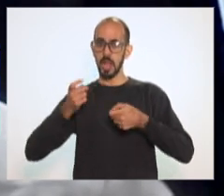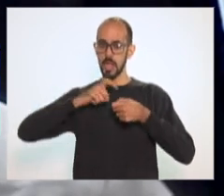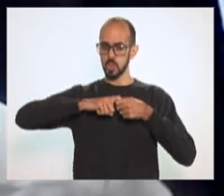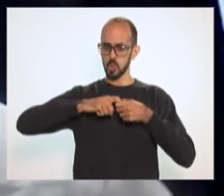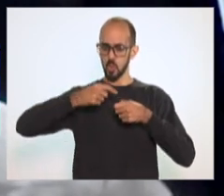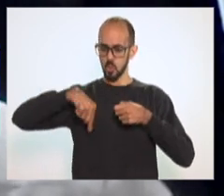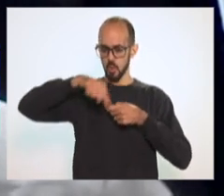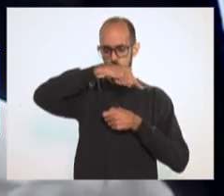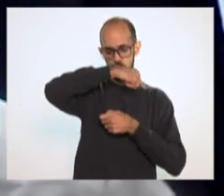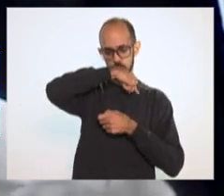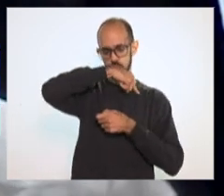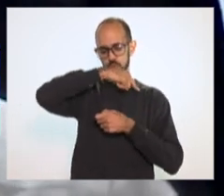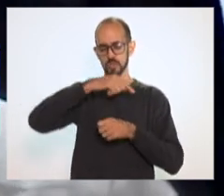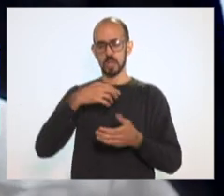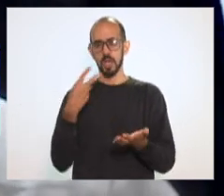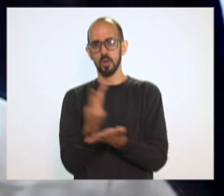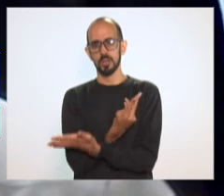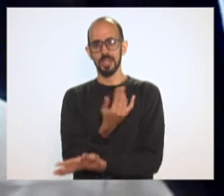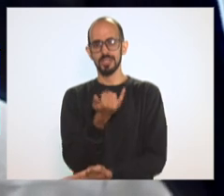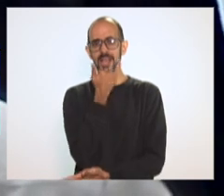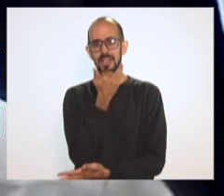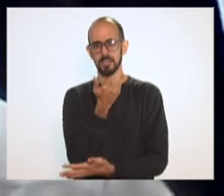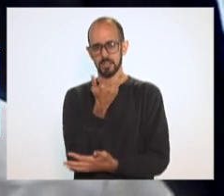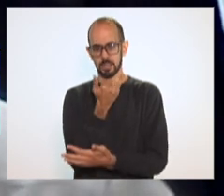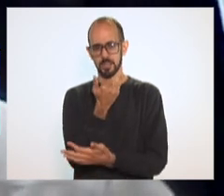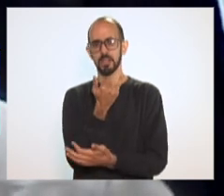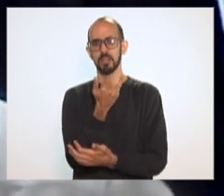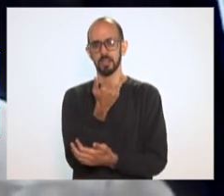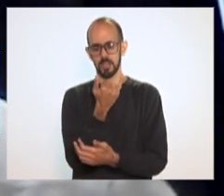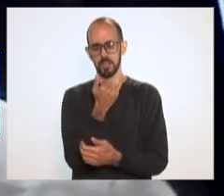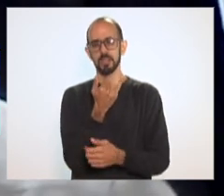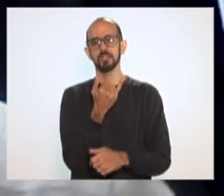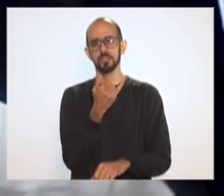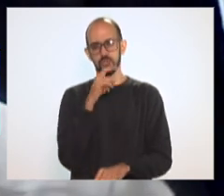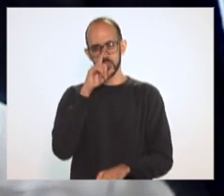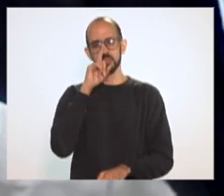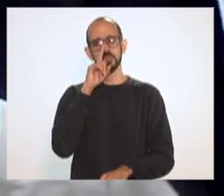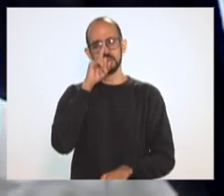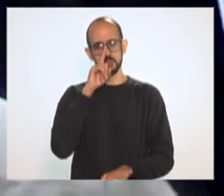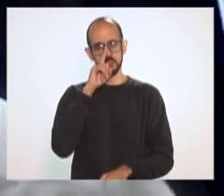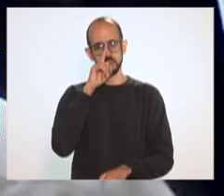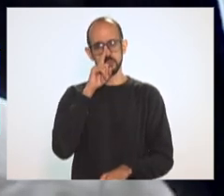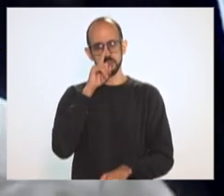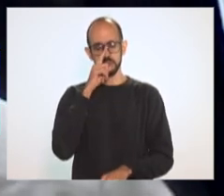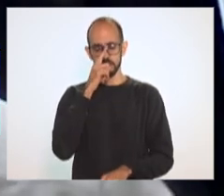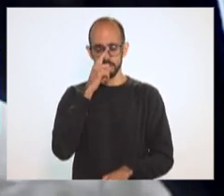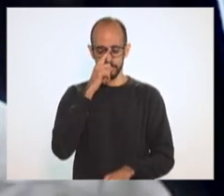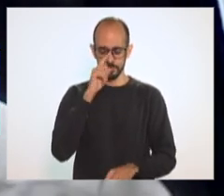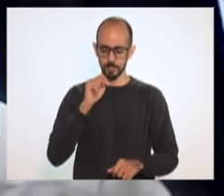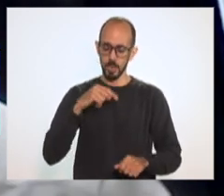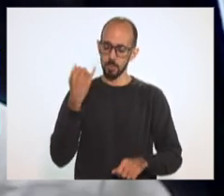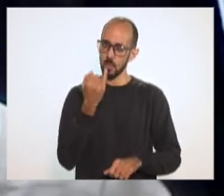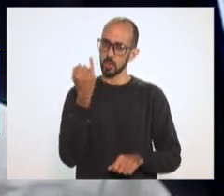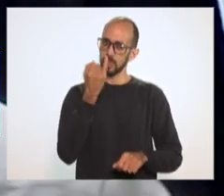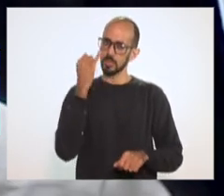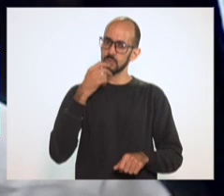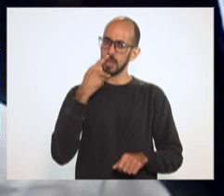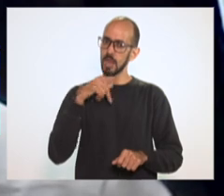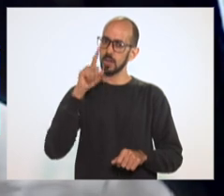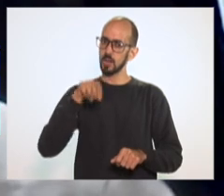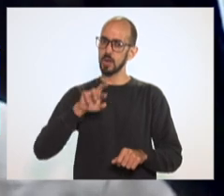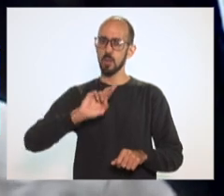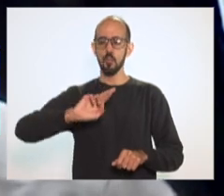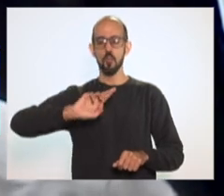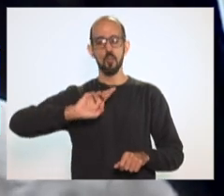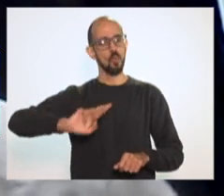acidentes e problemas graves do ponto de vista da mobilidade da nossa região importante registrar que essas rodovias não são rodovias